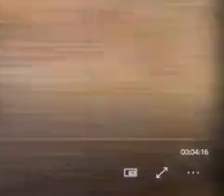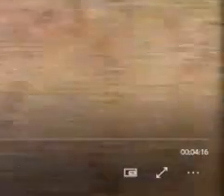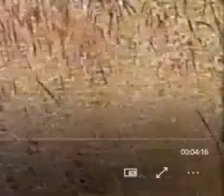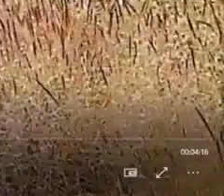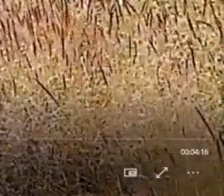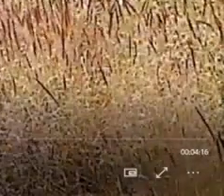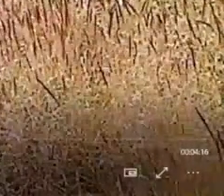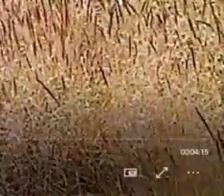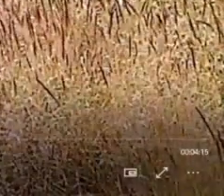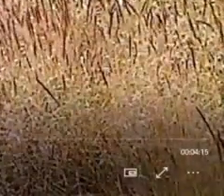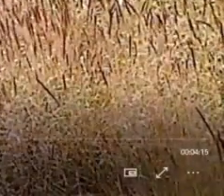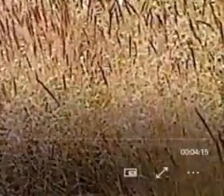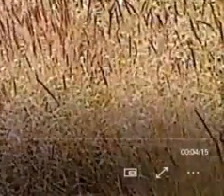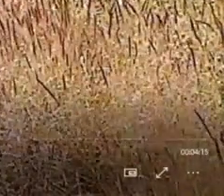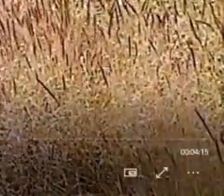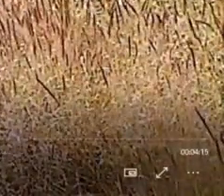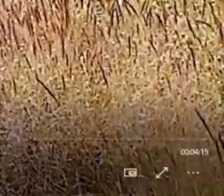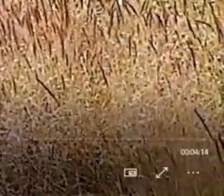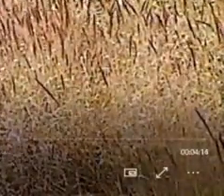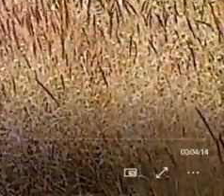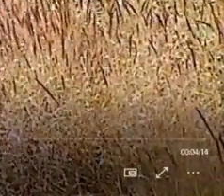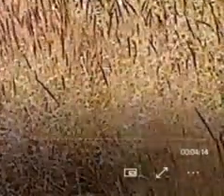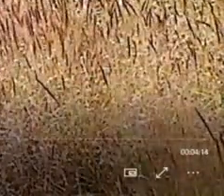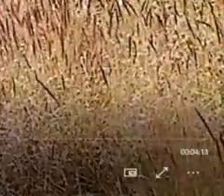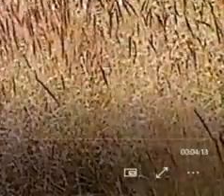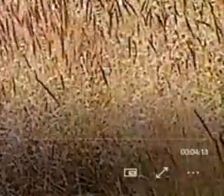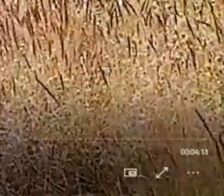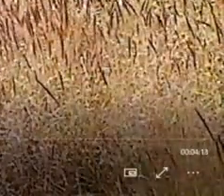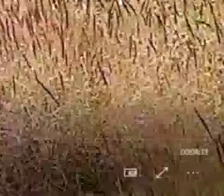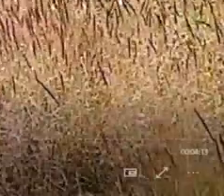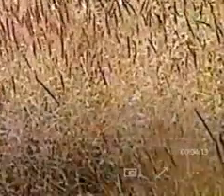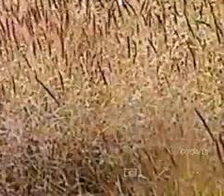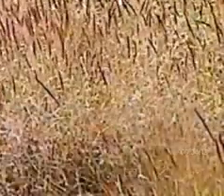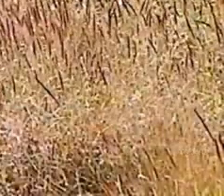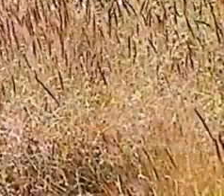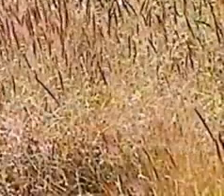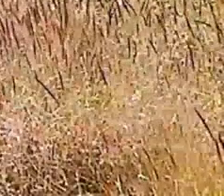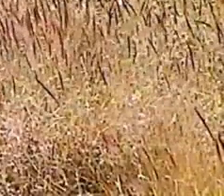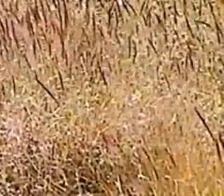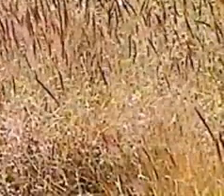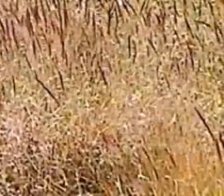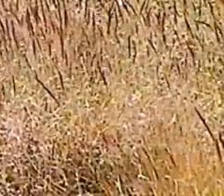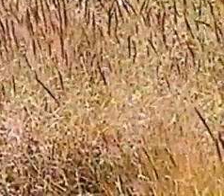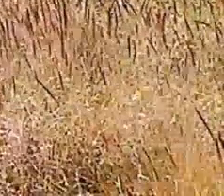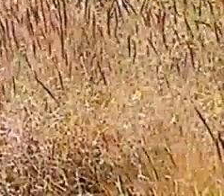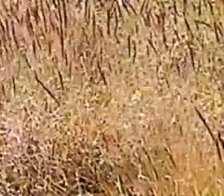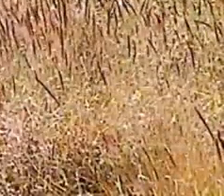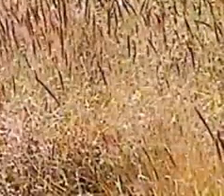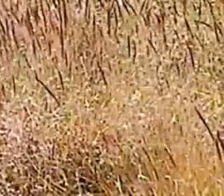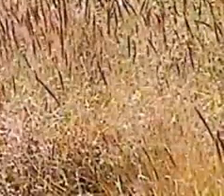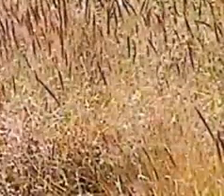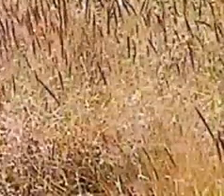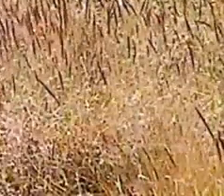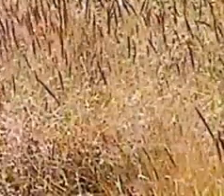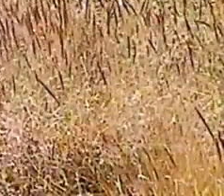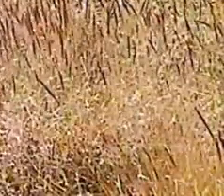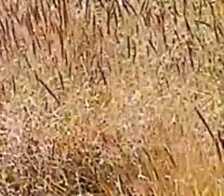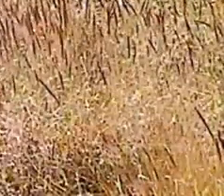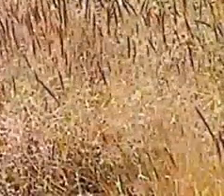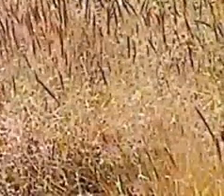os contratos de concessões ferroviárias no Brasil que iriam até 2027 começaram a ser renovados antecipadamente em